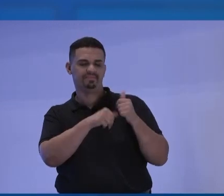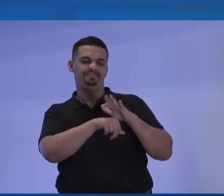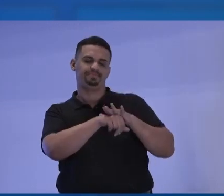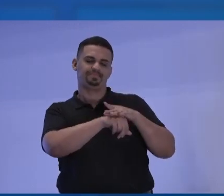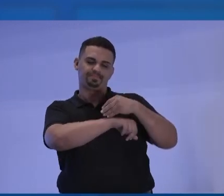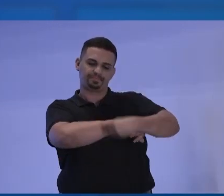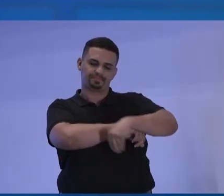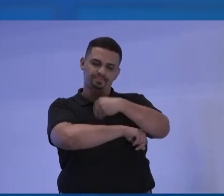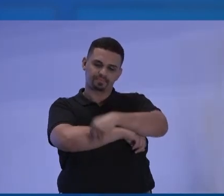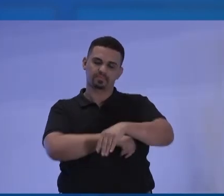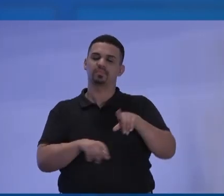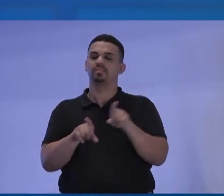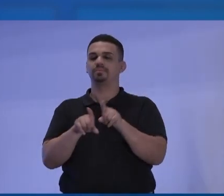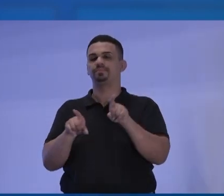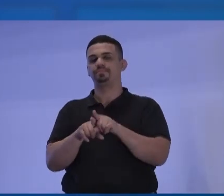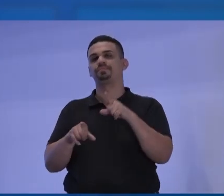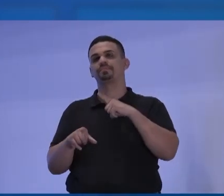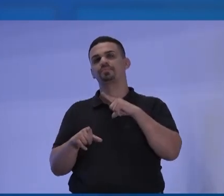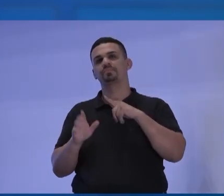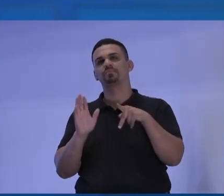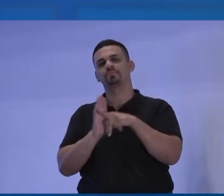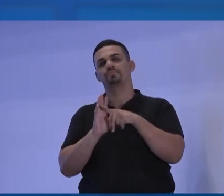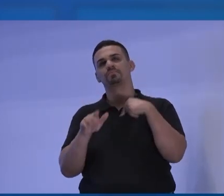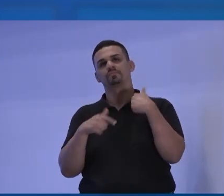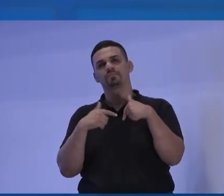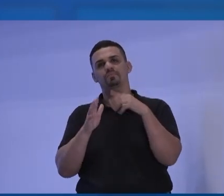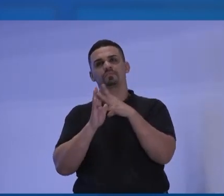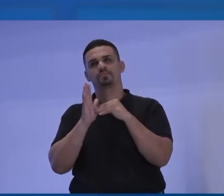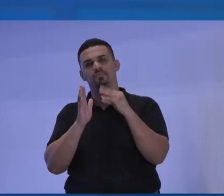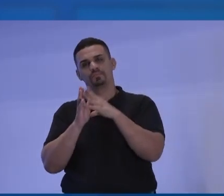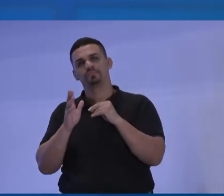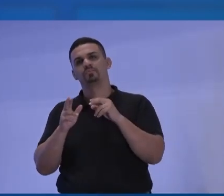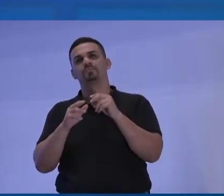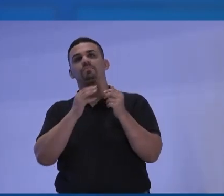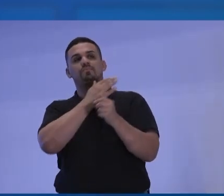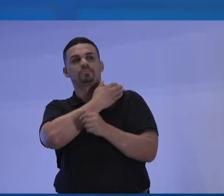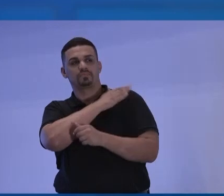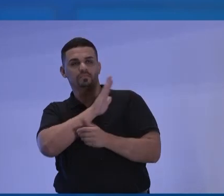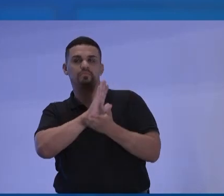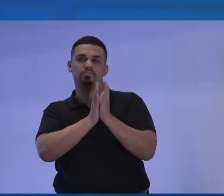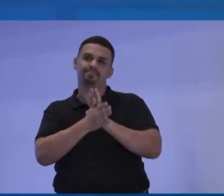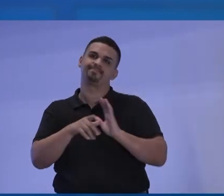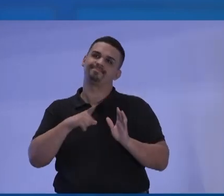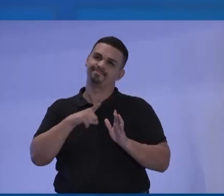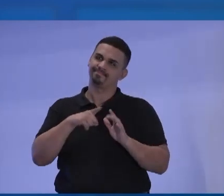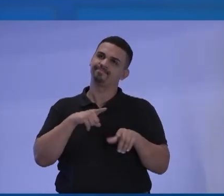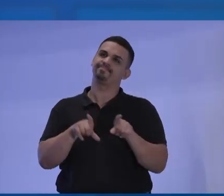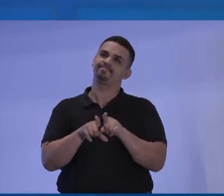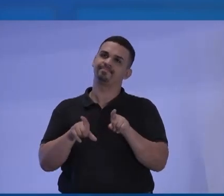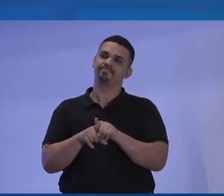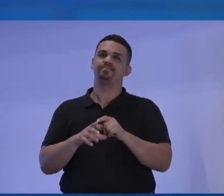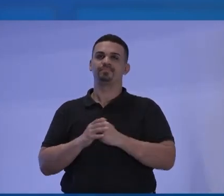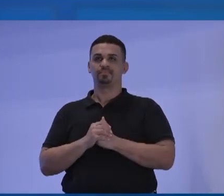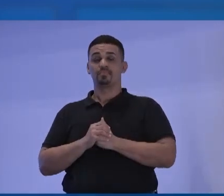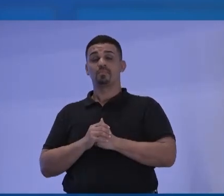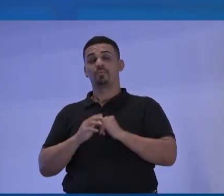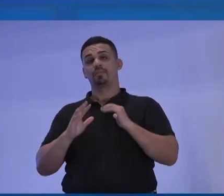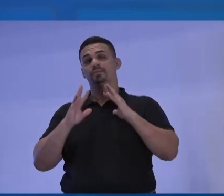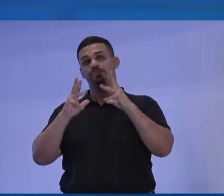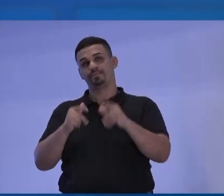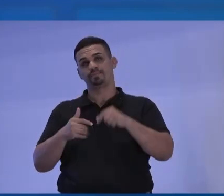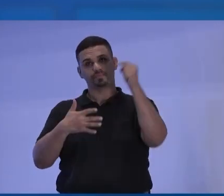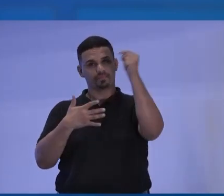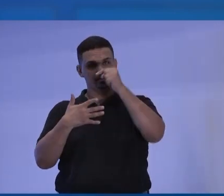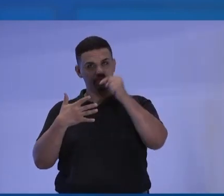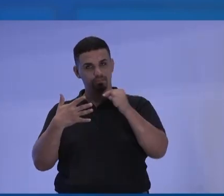tem o estigma gerado pela própria doença e o preconceito. Tudo isso, essa tríade de problemas, geram